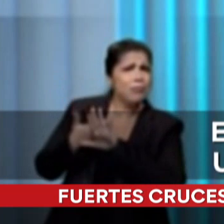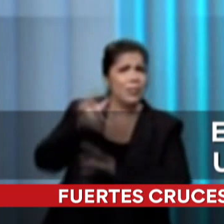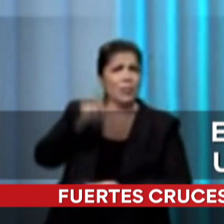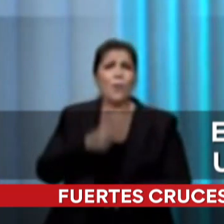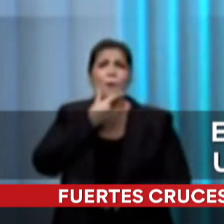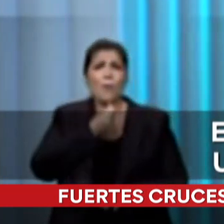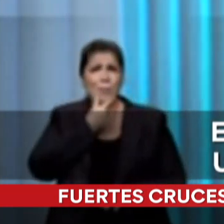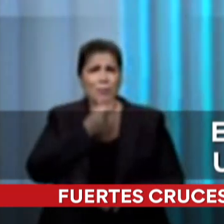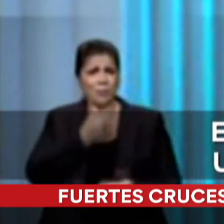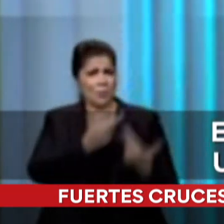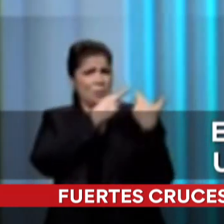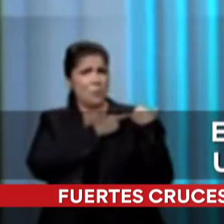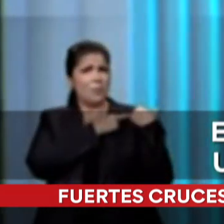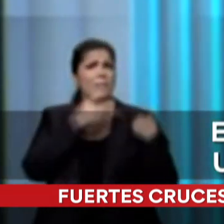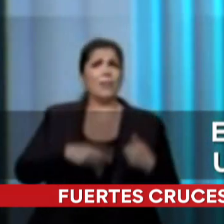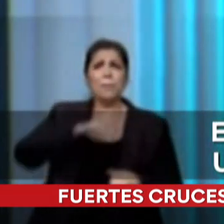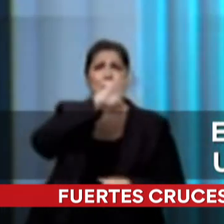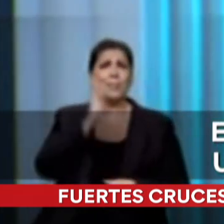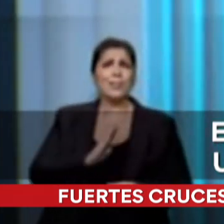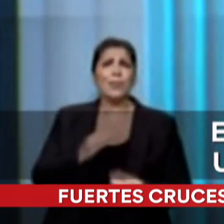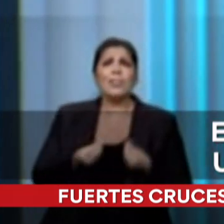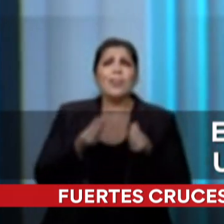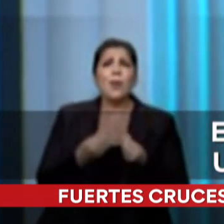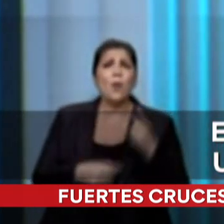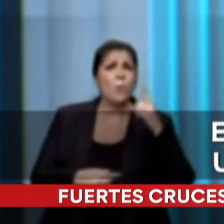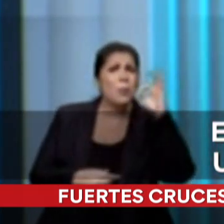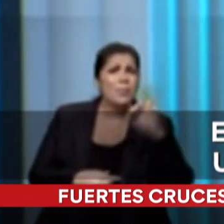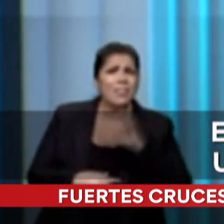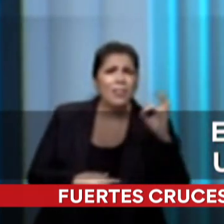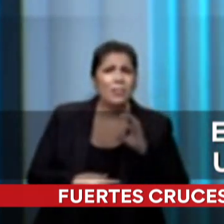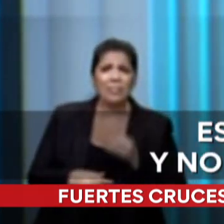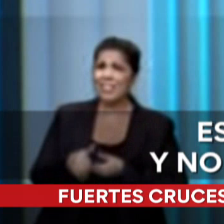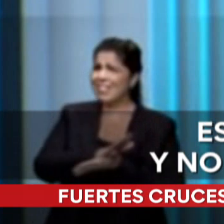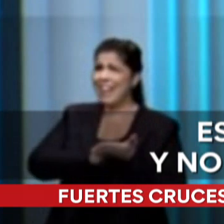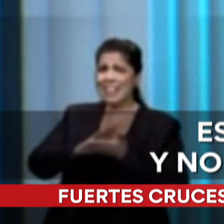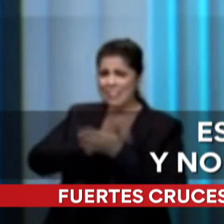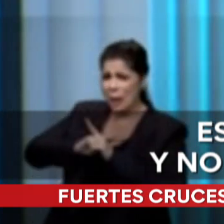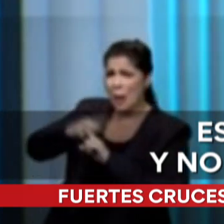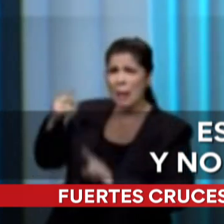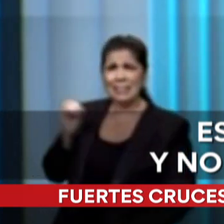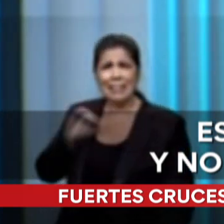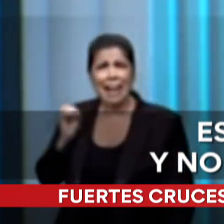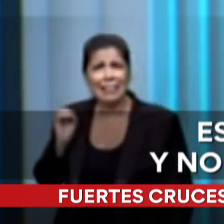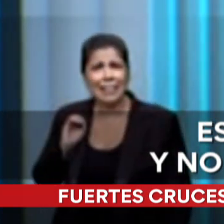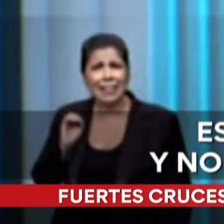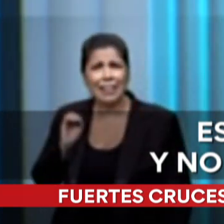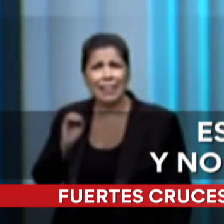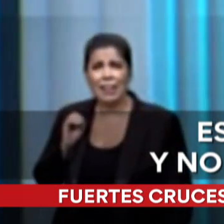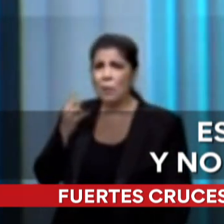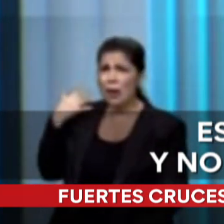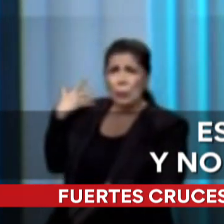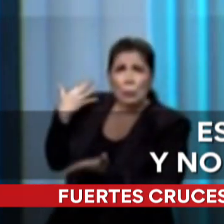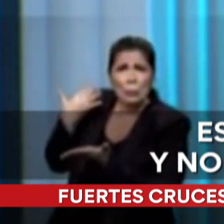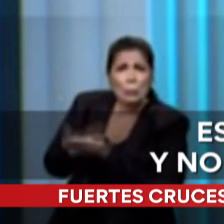o país e não deu 1% de aumento de salário mínimo. Esse homem governou 4 anos e não deu